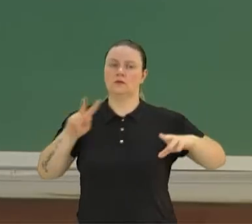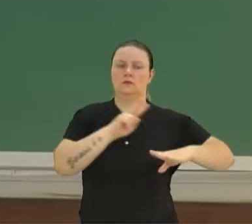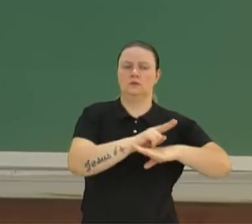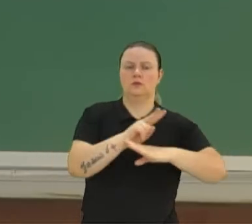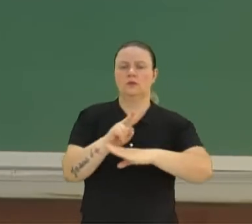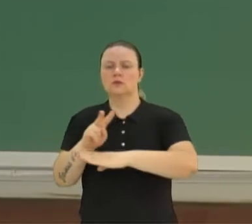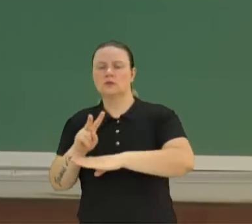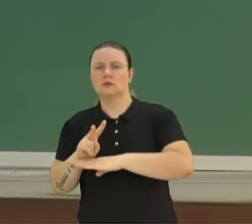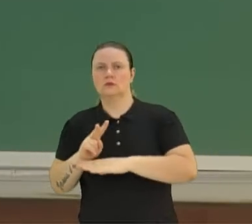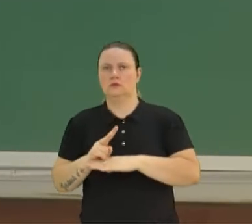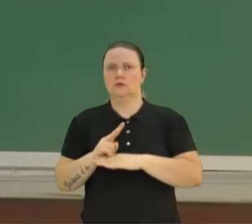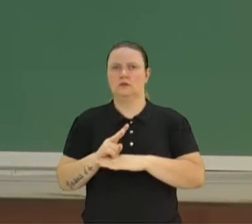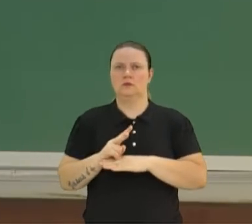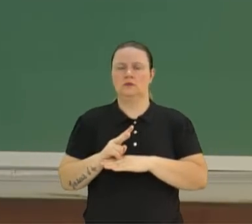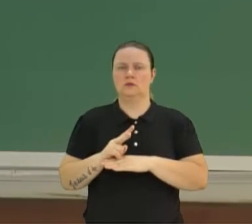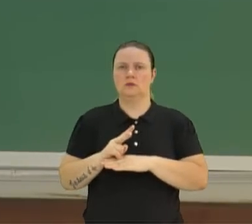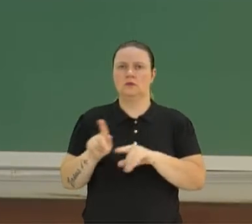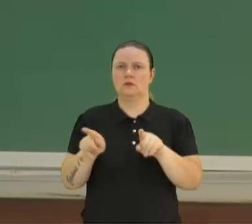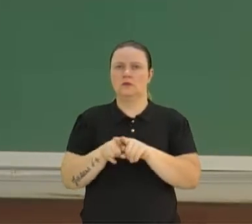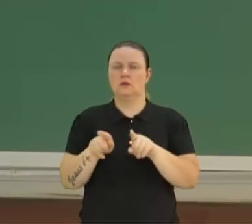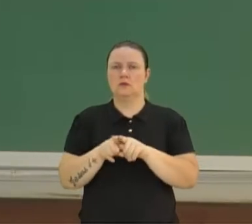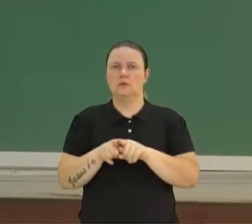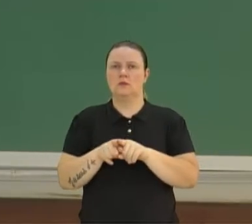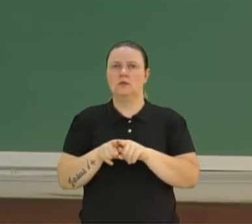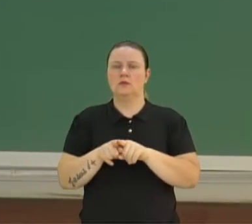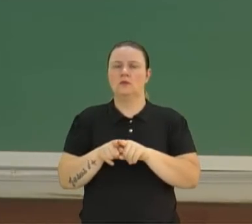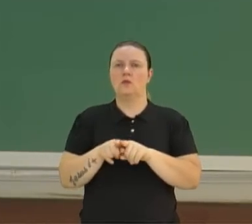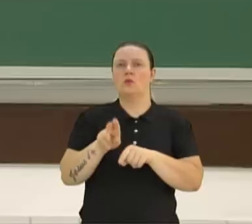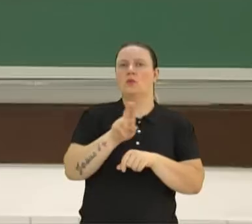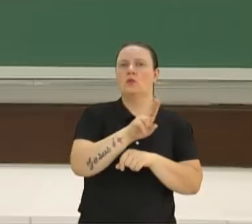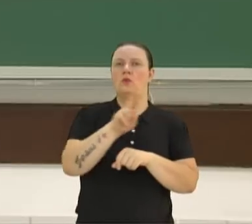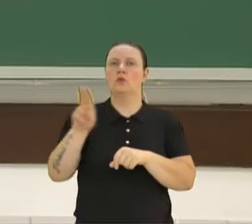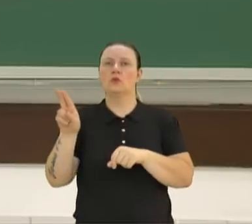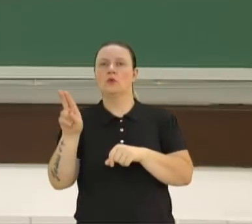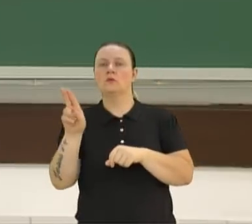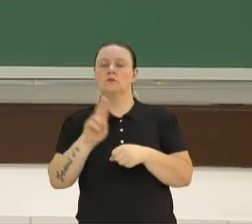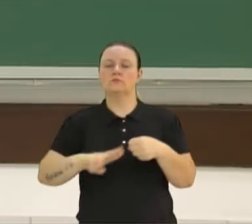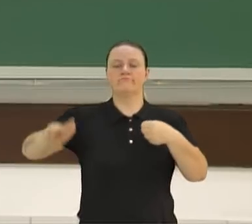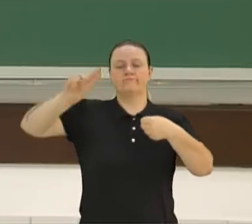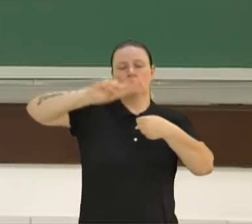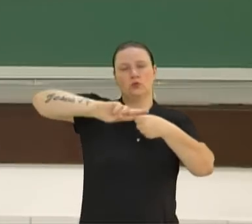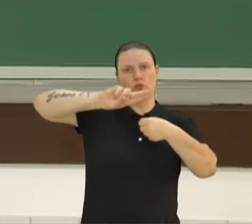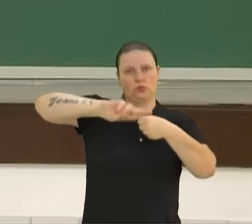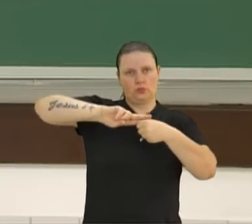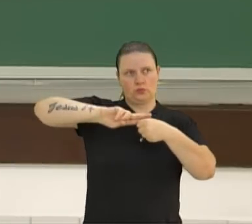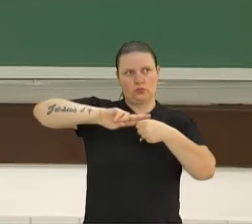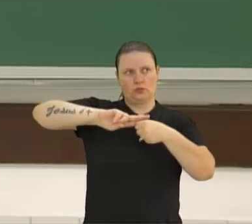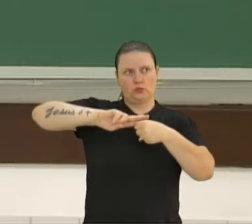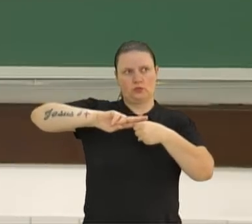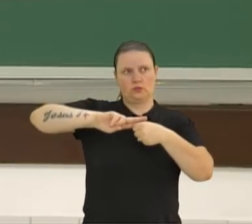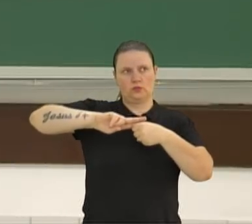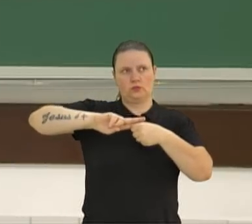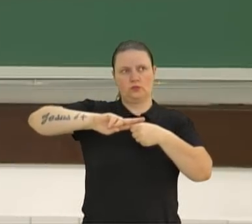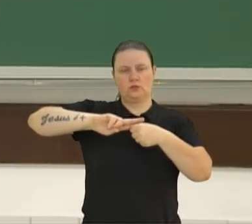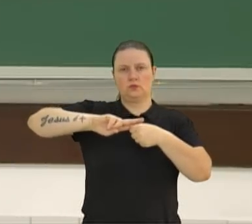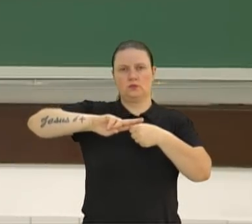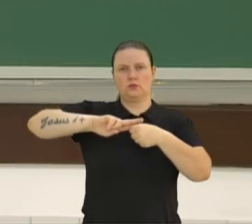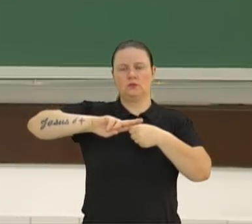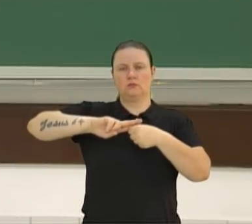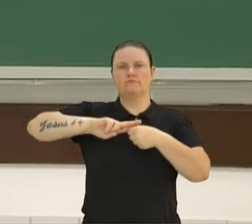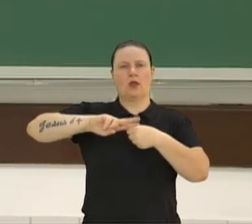carioteca, temos aqui o nucleoplasma. Vocês estão lembrados lá do citoplasma na célula como um todo?